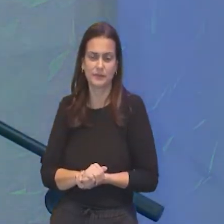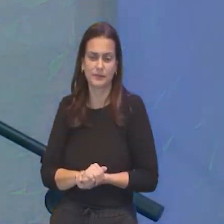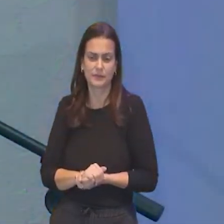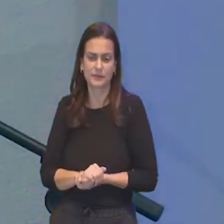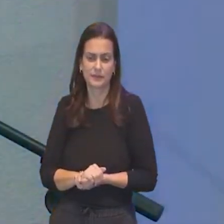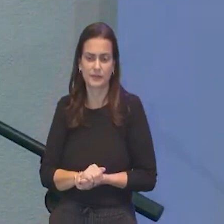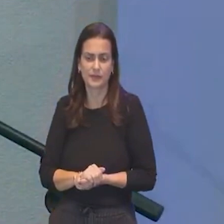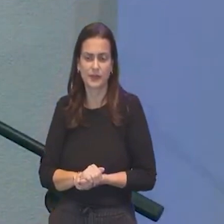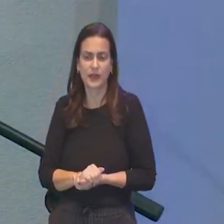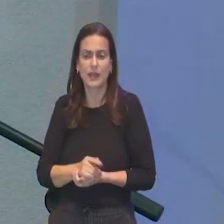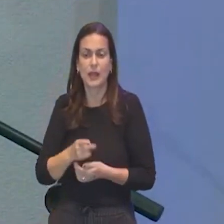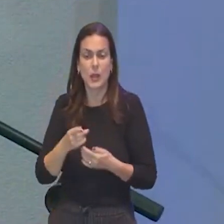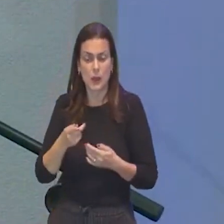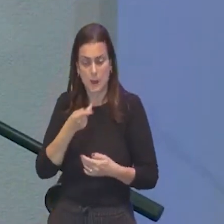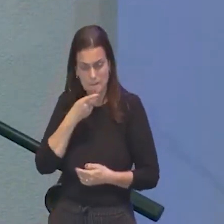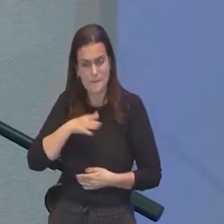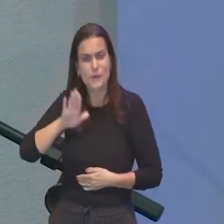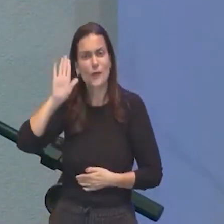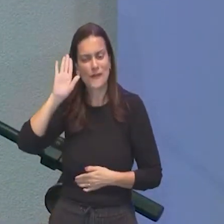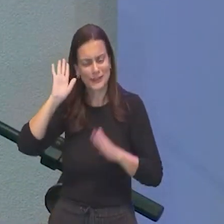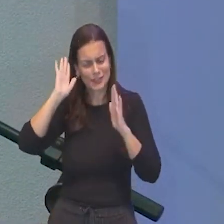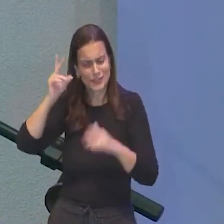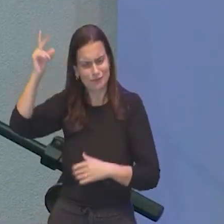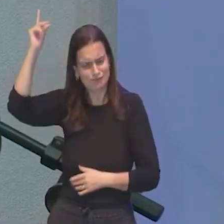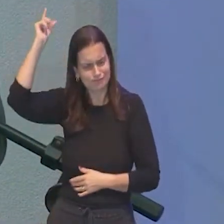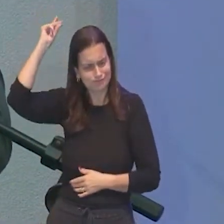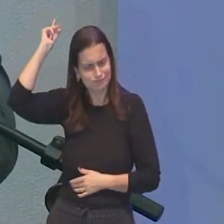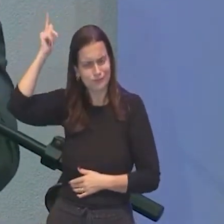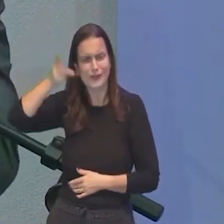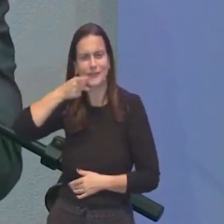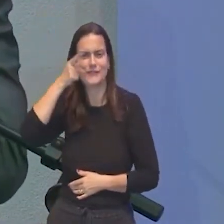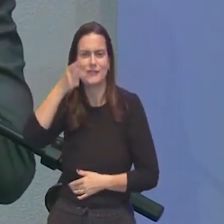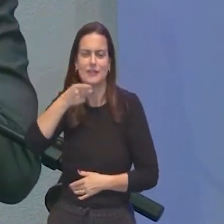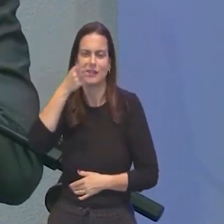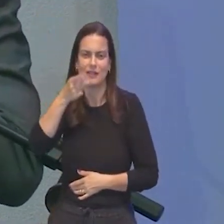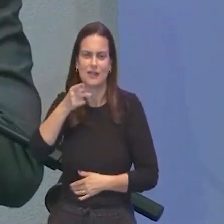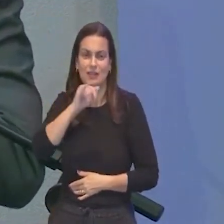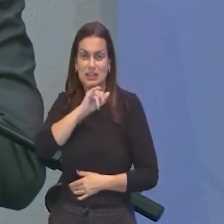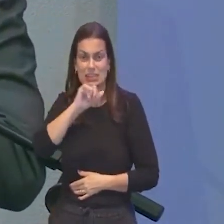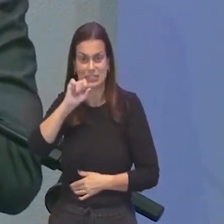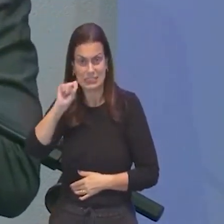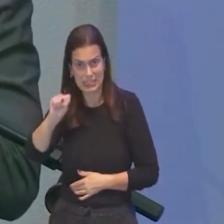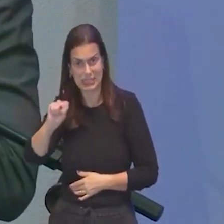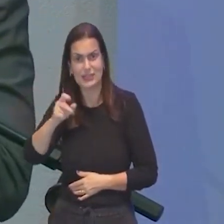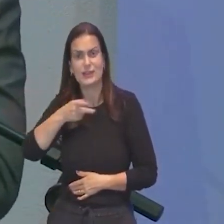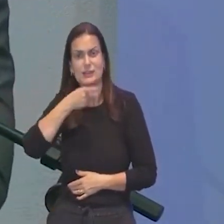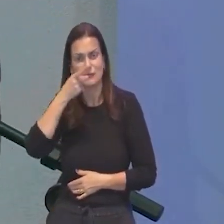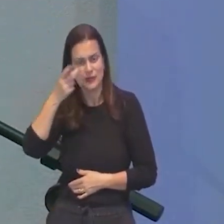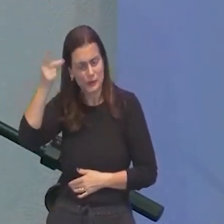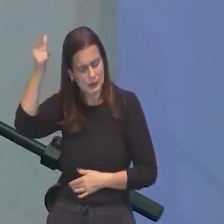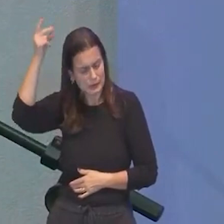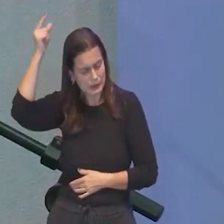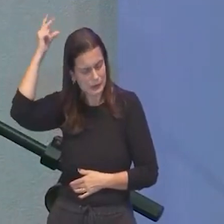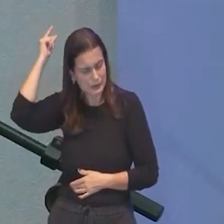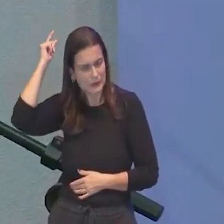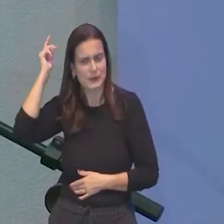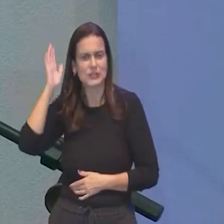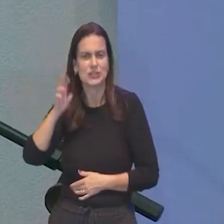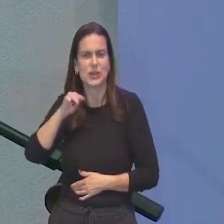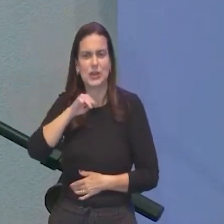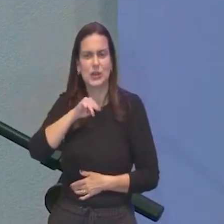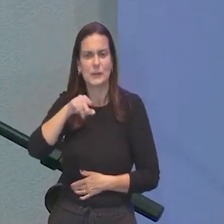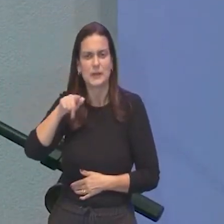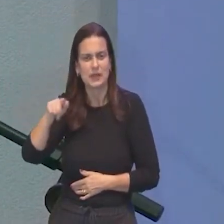Aquele em que os profetas fizeram menção. Aquele que Isaías falou muito a respeito dele.